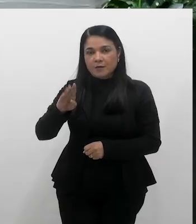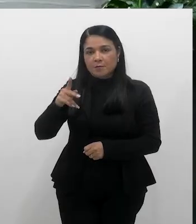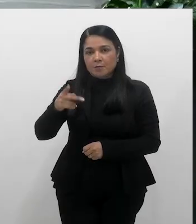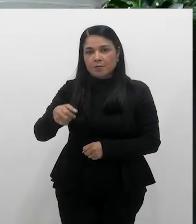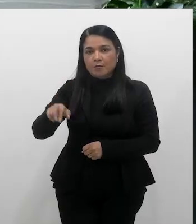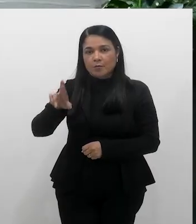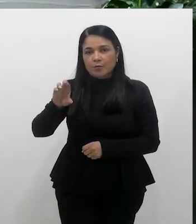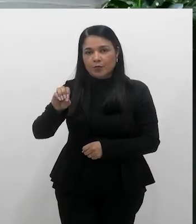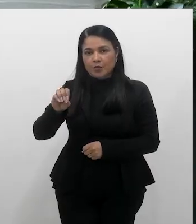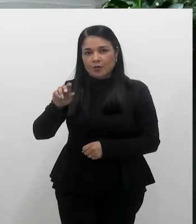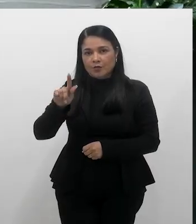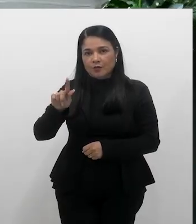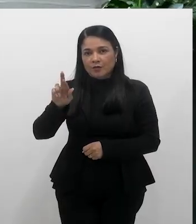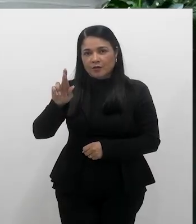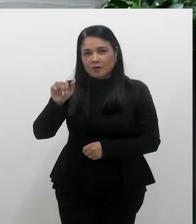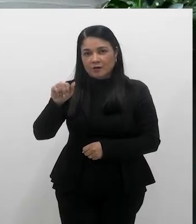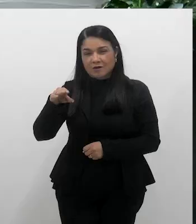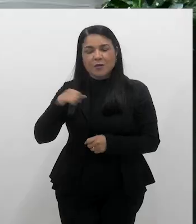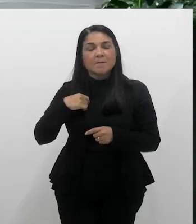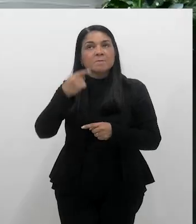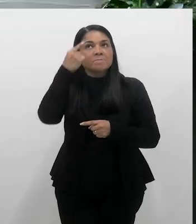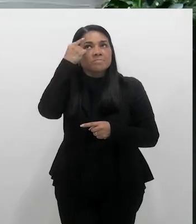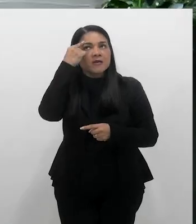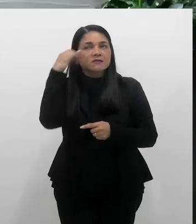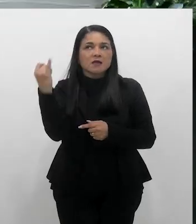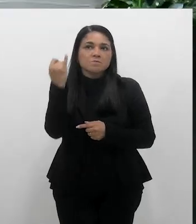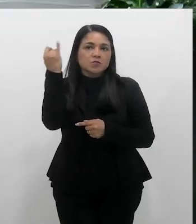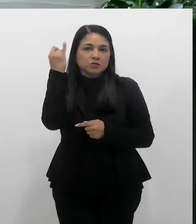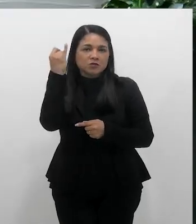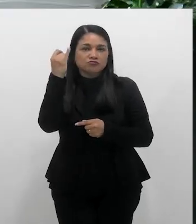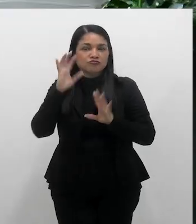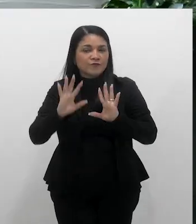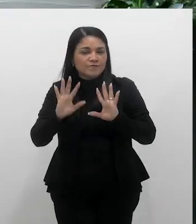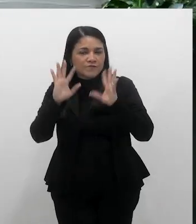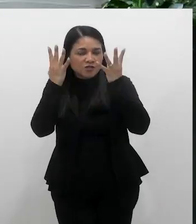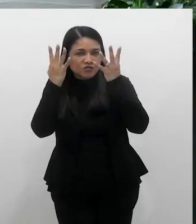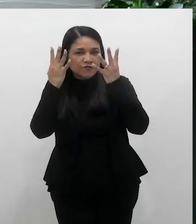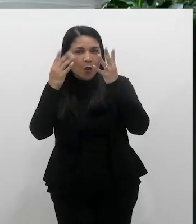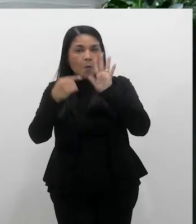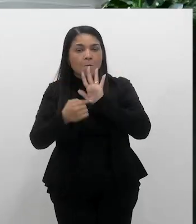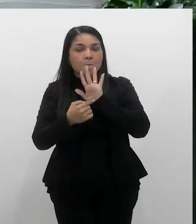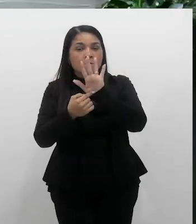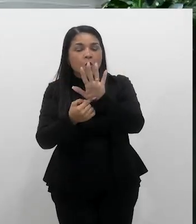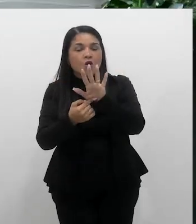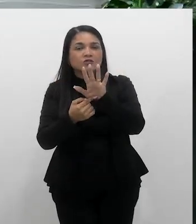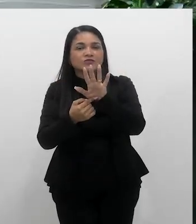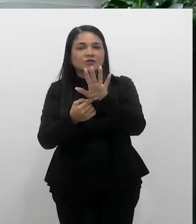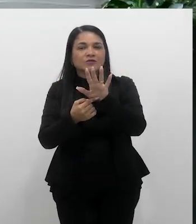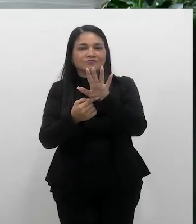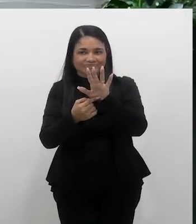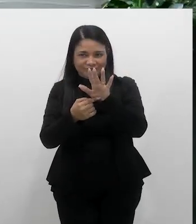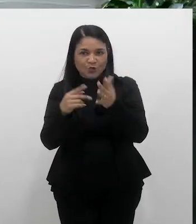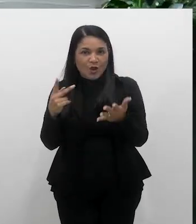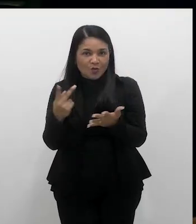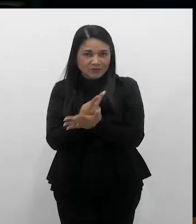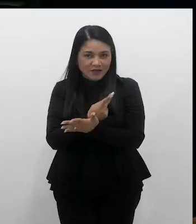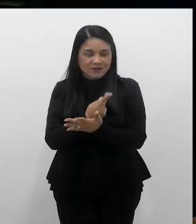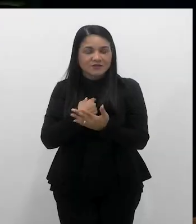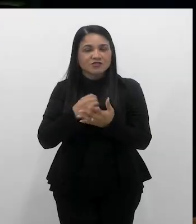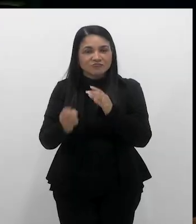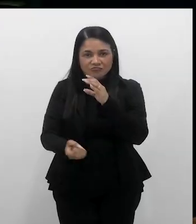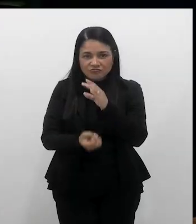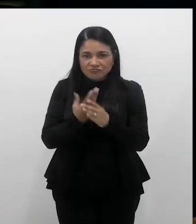Sim. Porque para a gente é importante pensar sempre como é que o festival extravasa o tempo do acontecimento. Sim. Então a gente